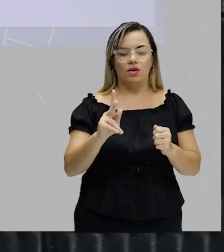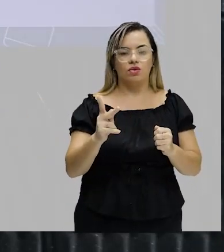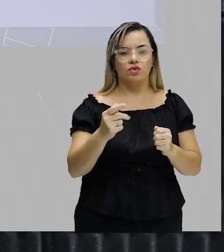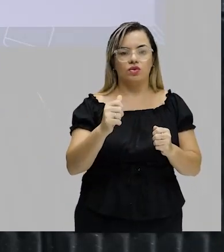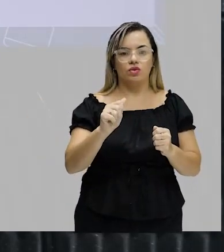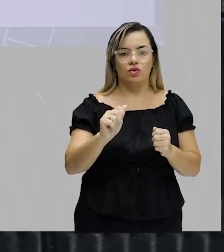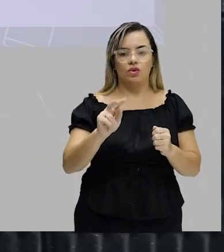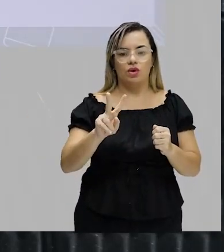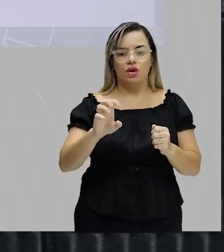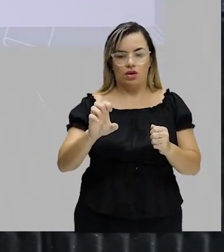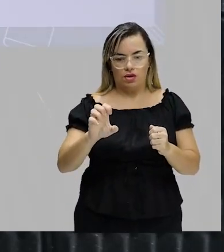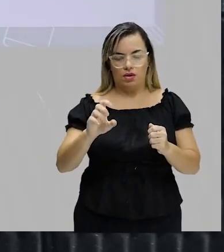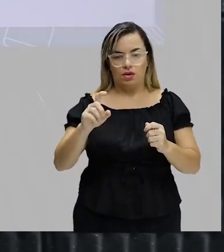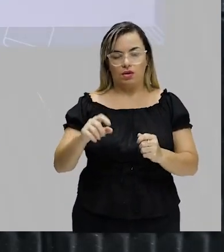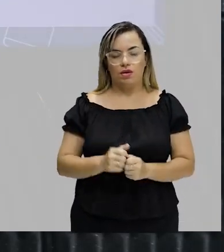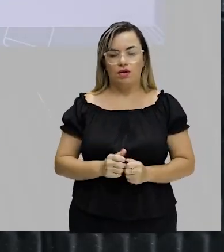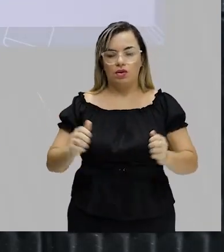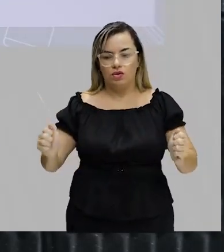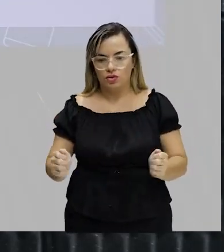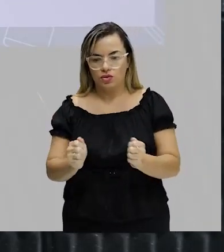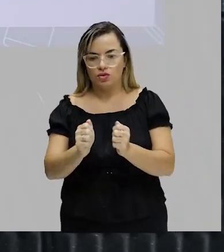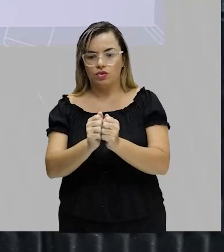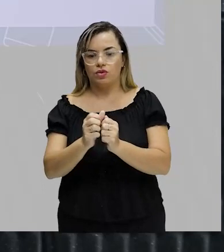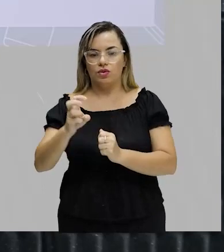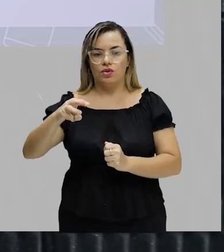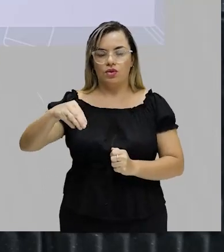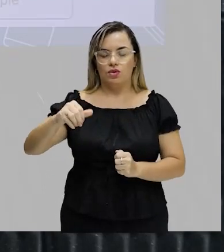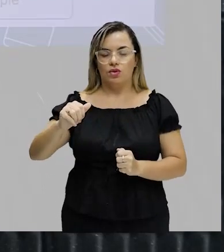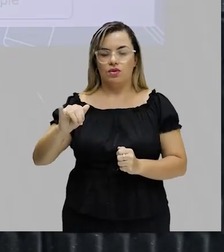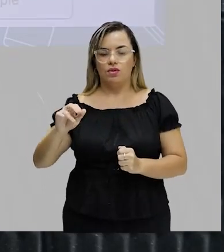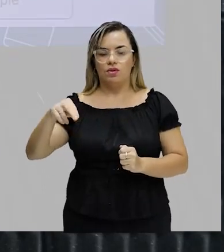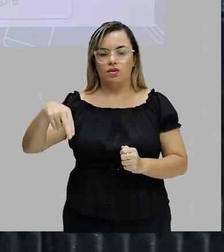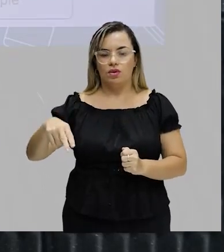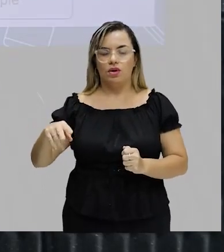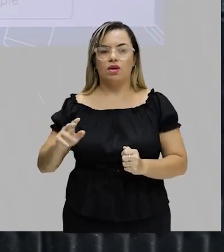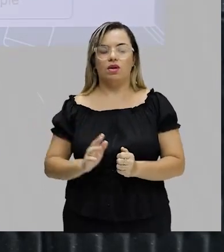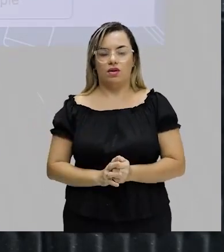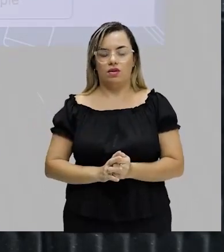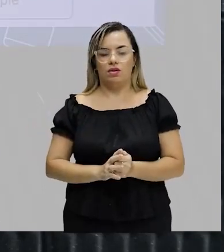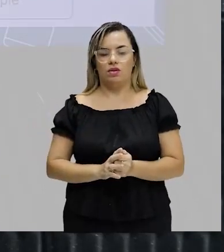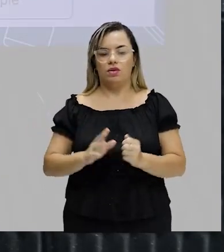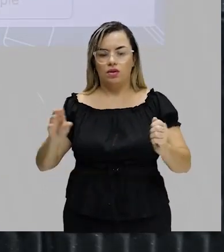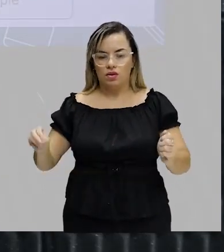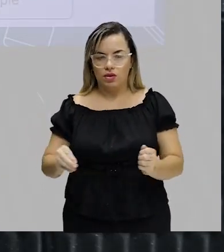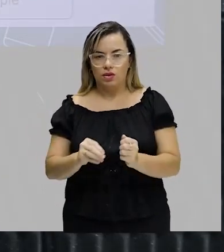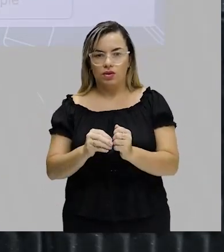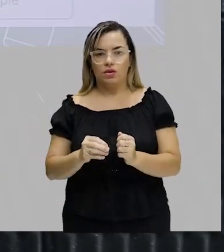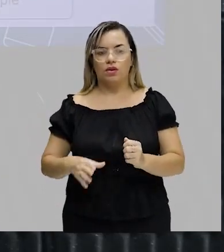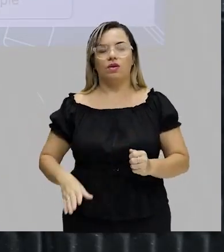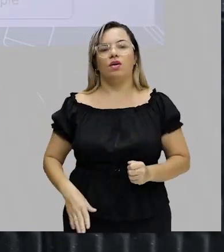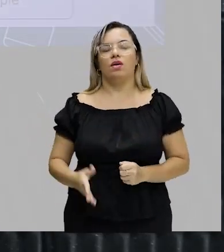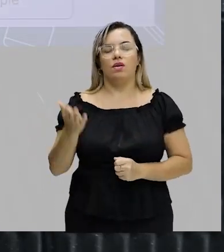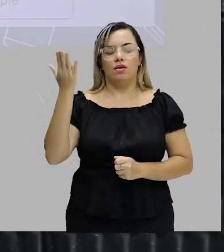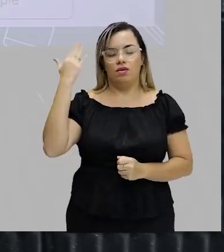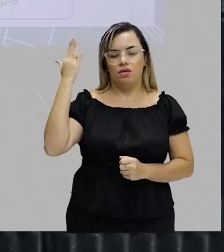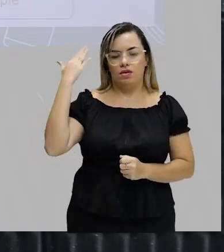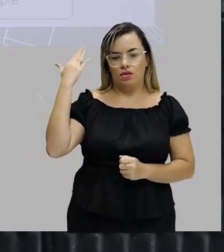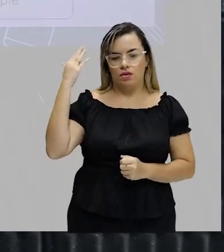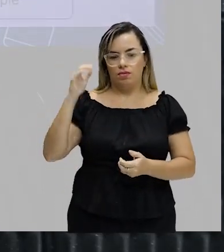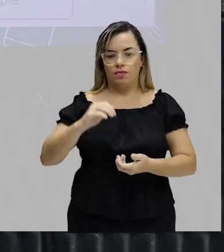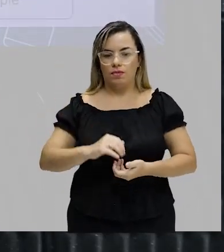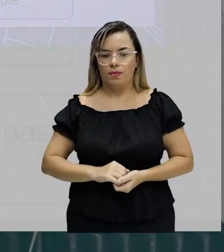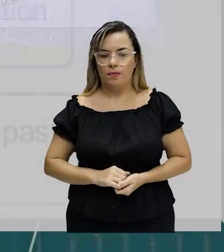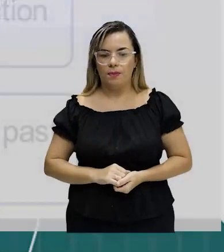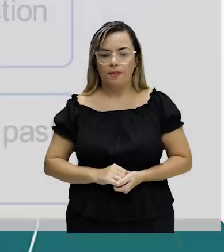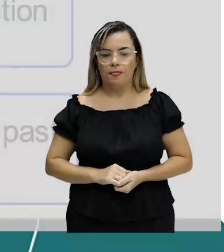ter em português, mais o verbo principal conjugado no particípio passado. Nós já vamos falar de cada um desses elementos.